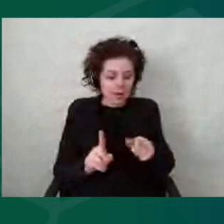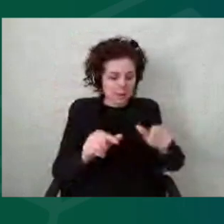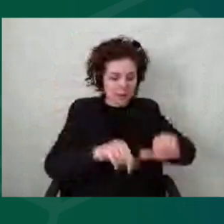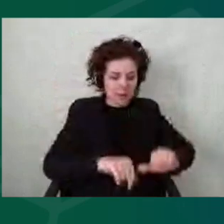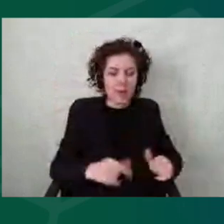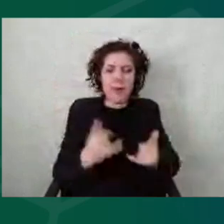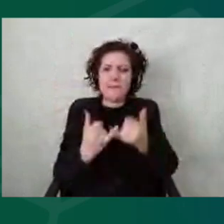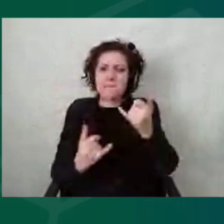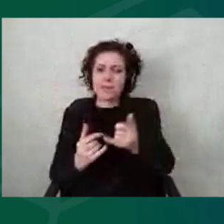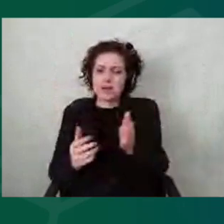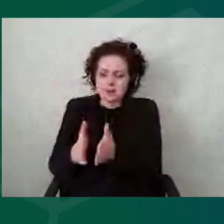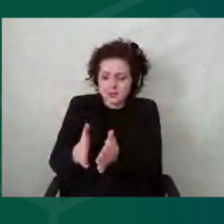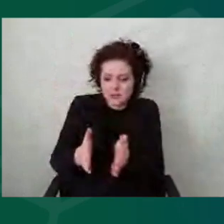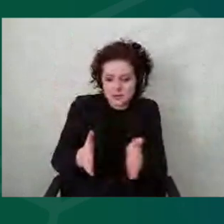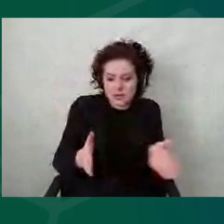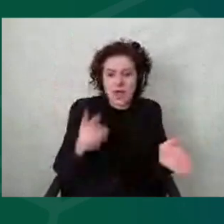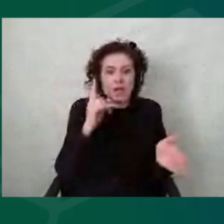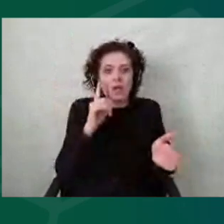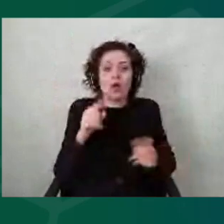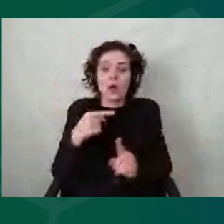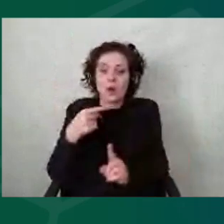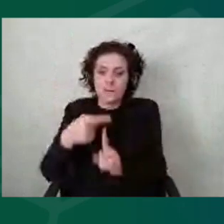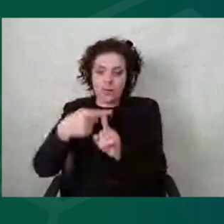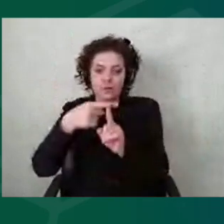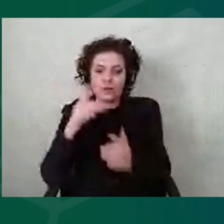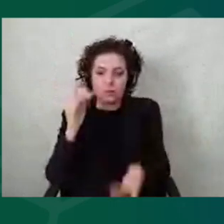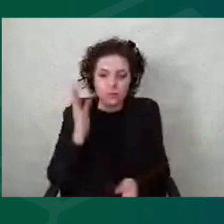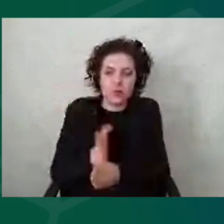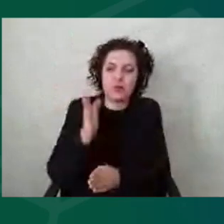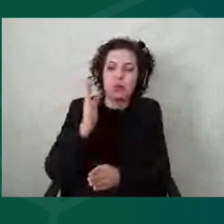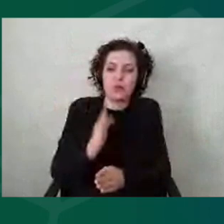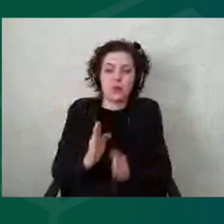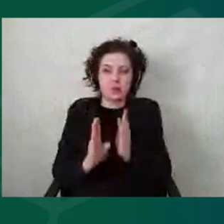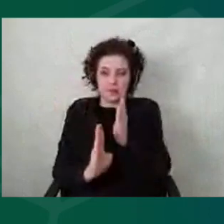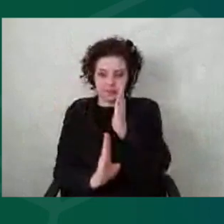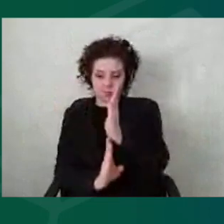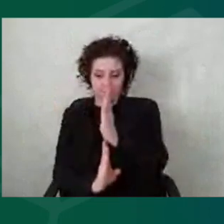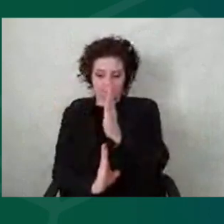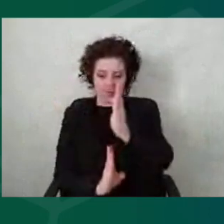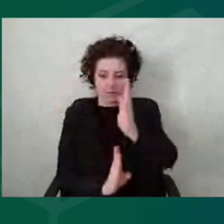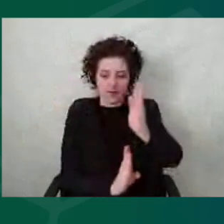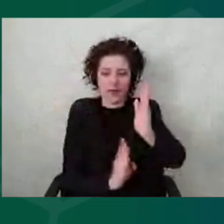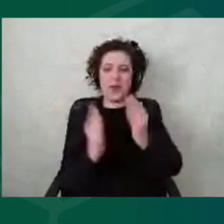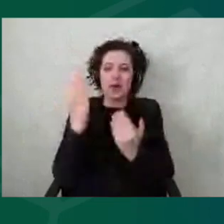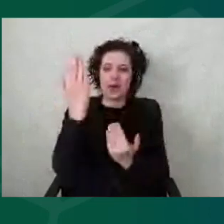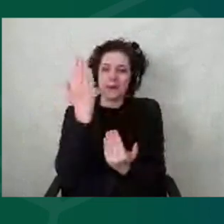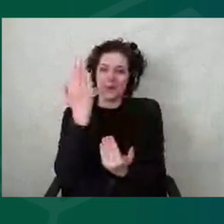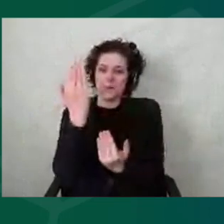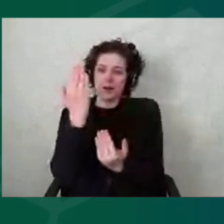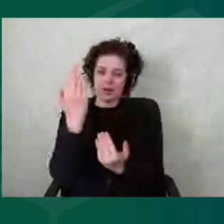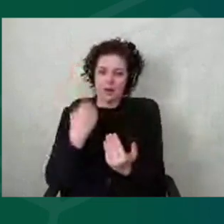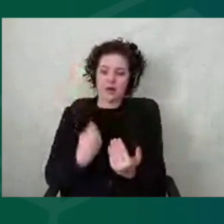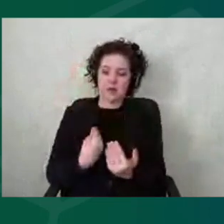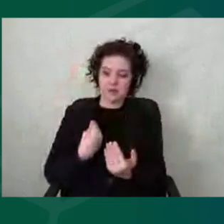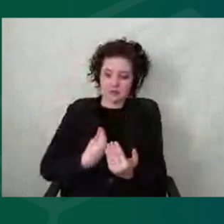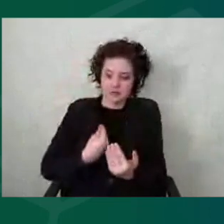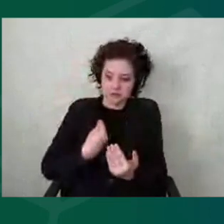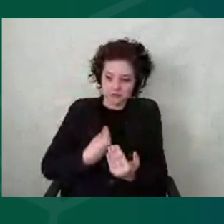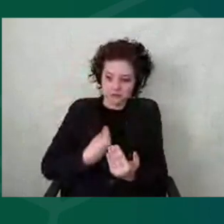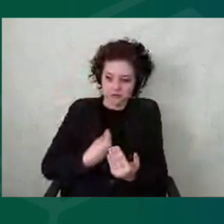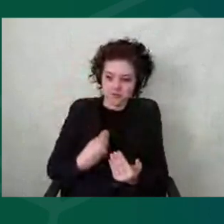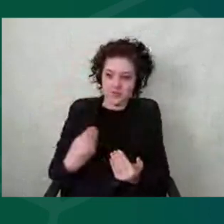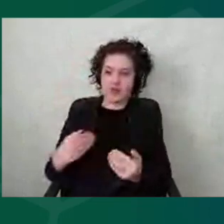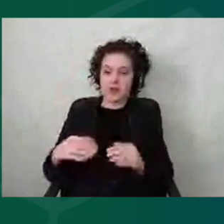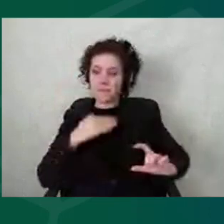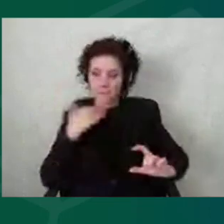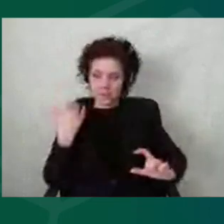nesse diapositivo. Em cima nós temos os pacientes que sobrevivem, embaixo os que não sobrevivem, e o tempo que eles